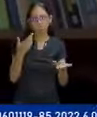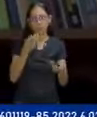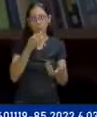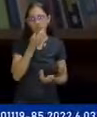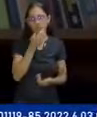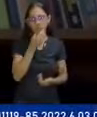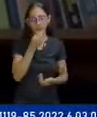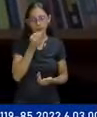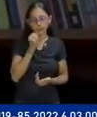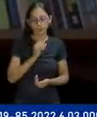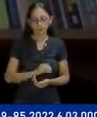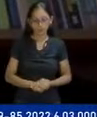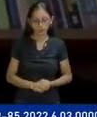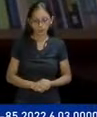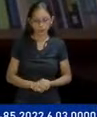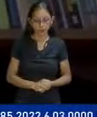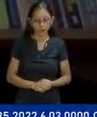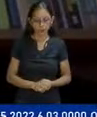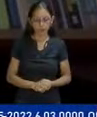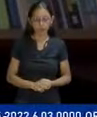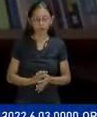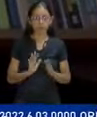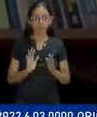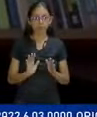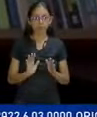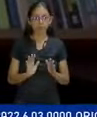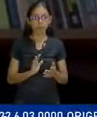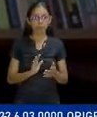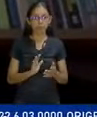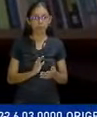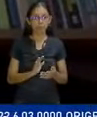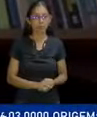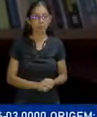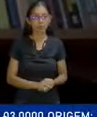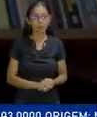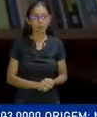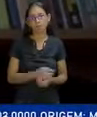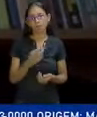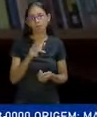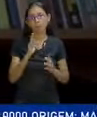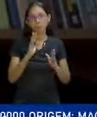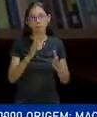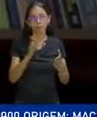Mas me parece também, por outro lado, que é toda evidência